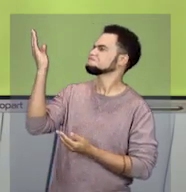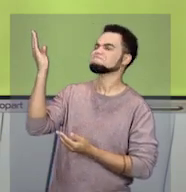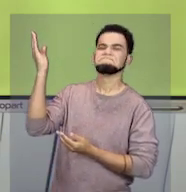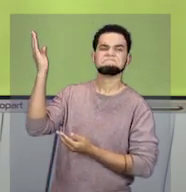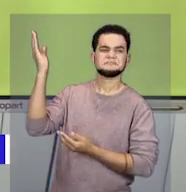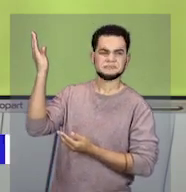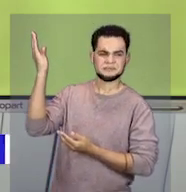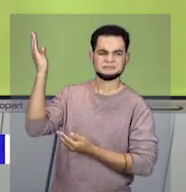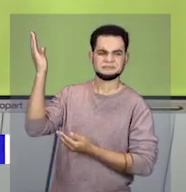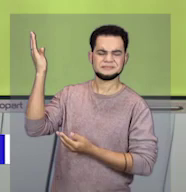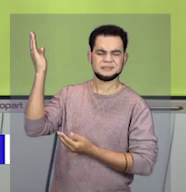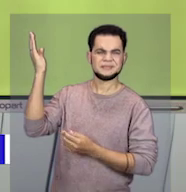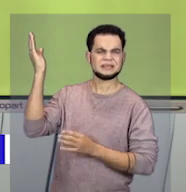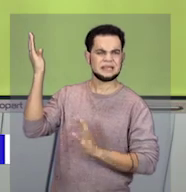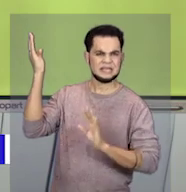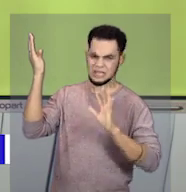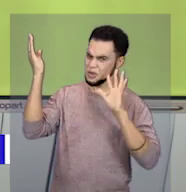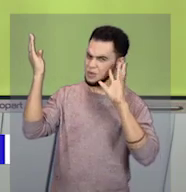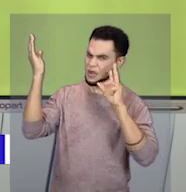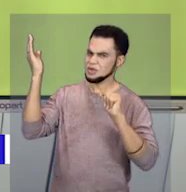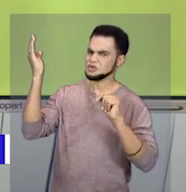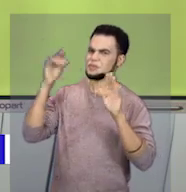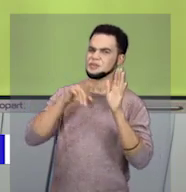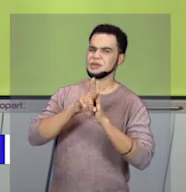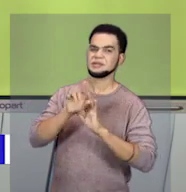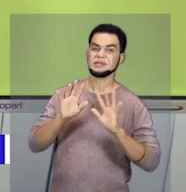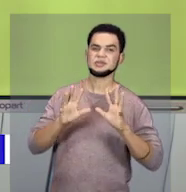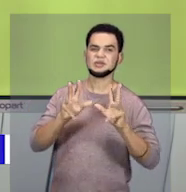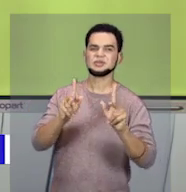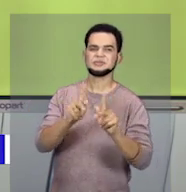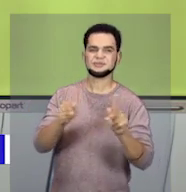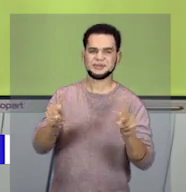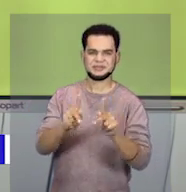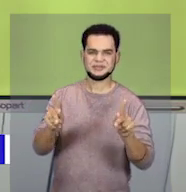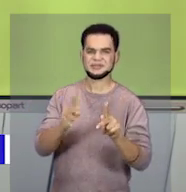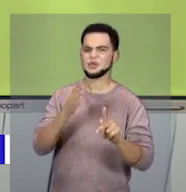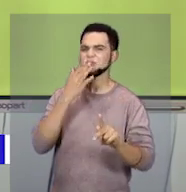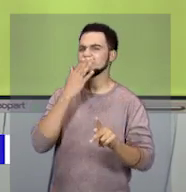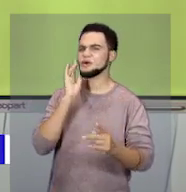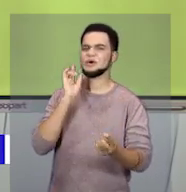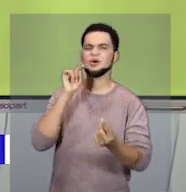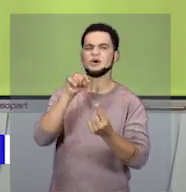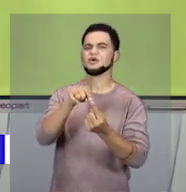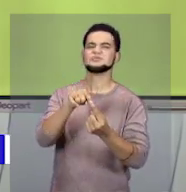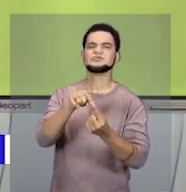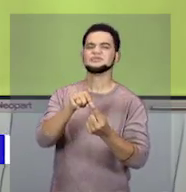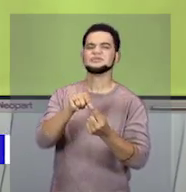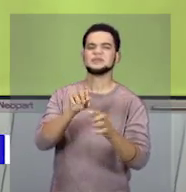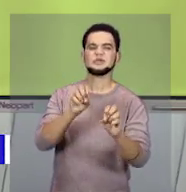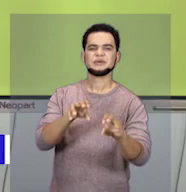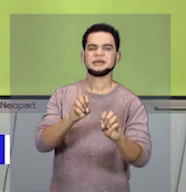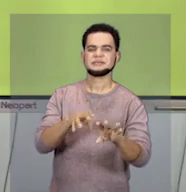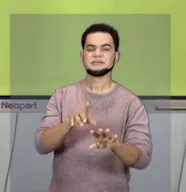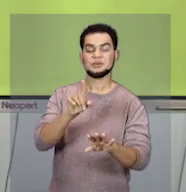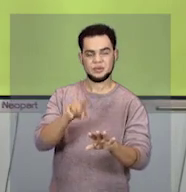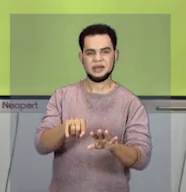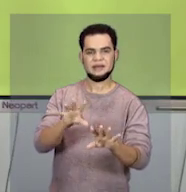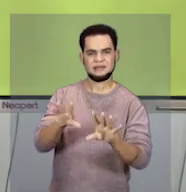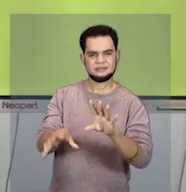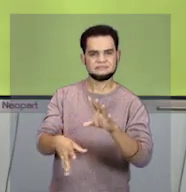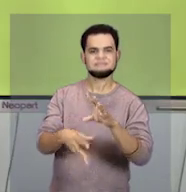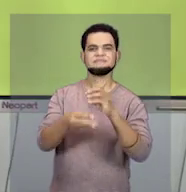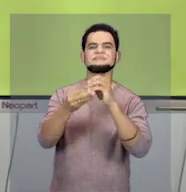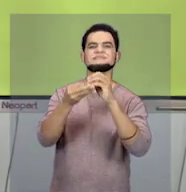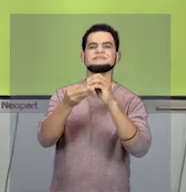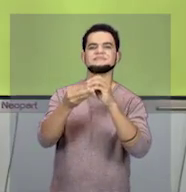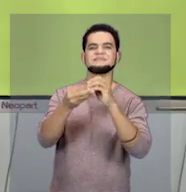acho que se você perguntar para todo educador, para todo professor, qual que é o objetivo da educação, ele vai falar que é o